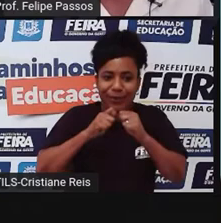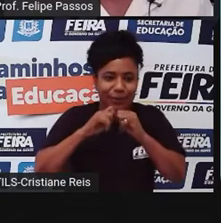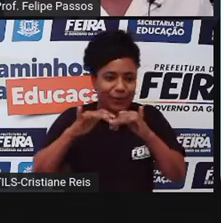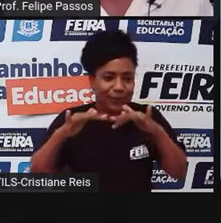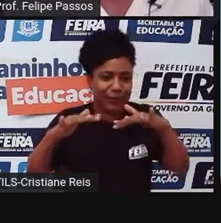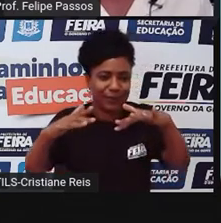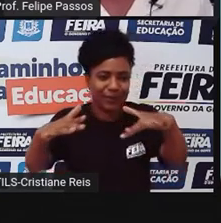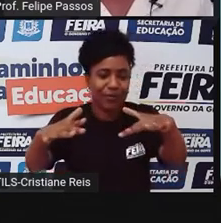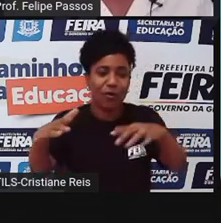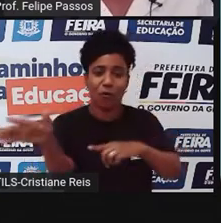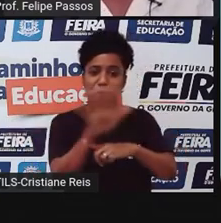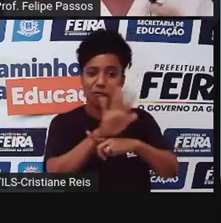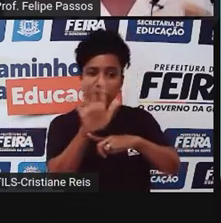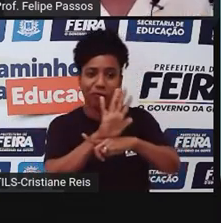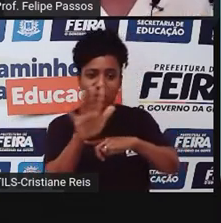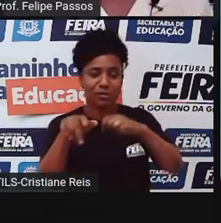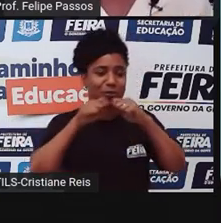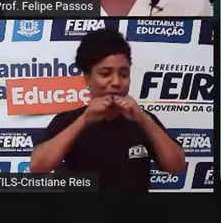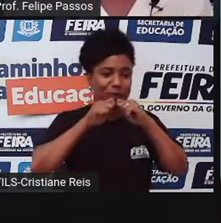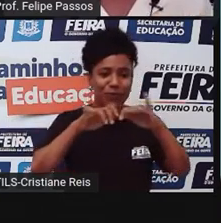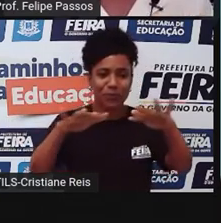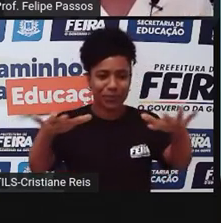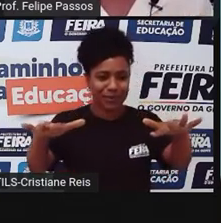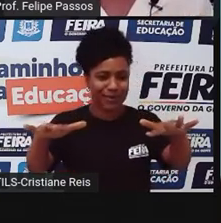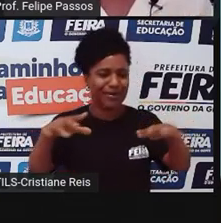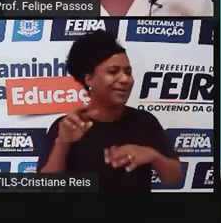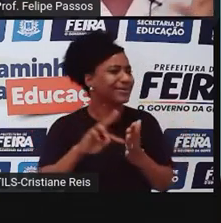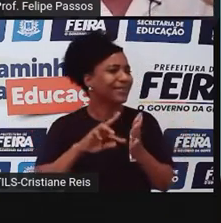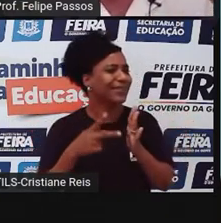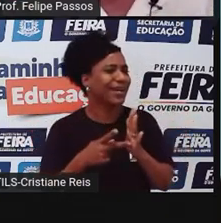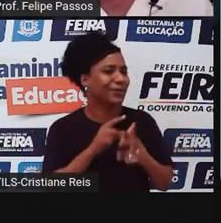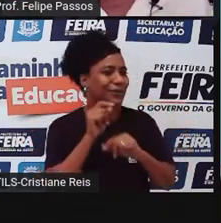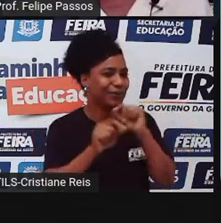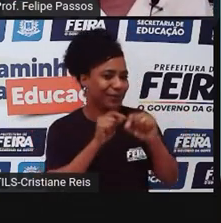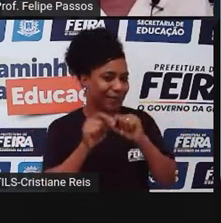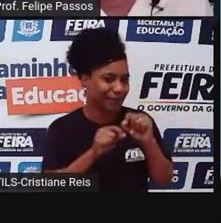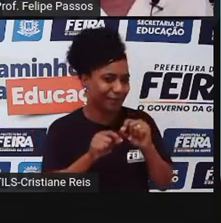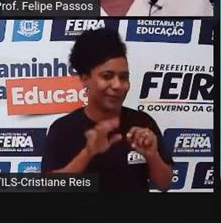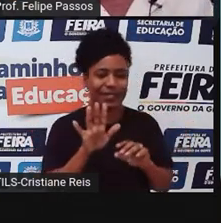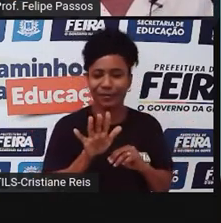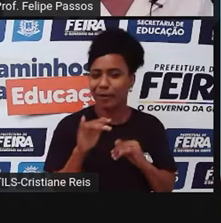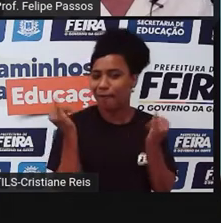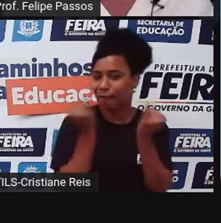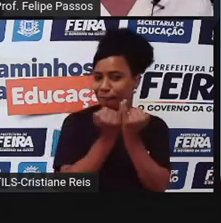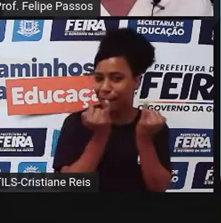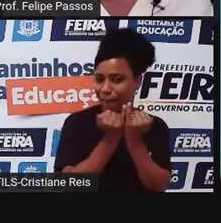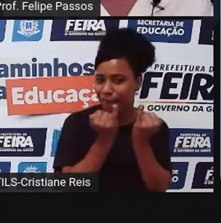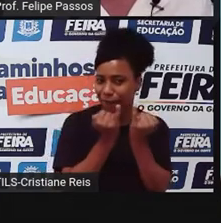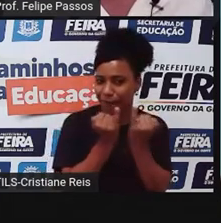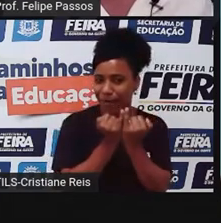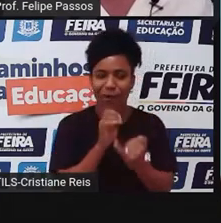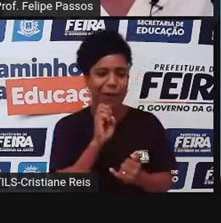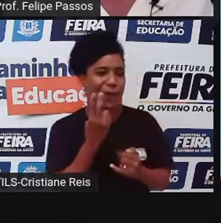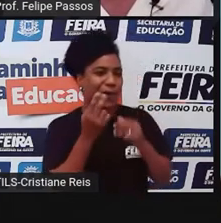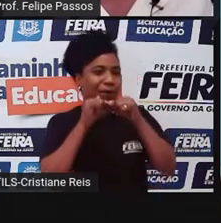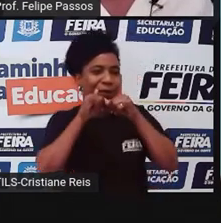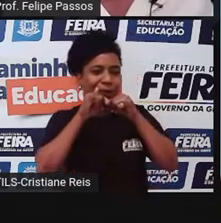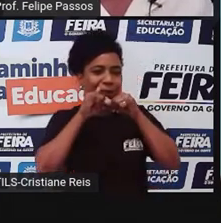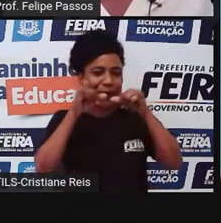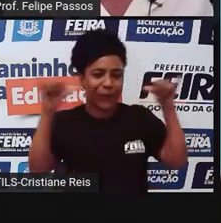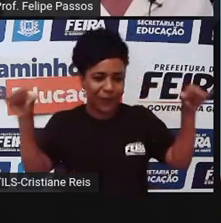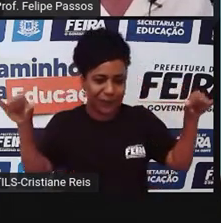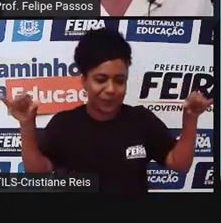Antes da internet, antes dessa popularização da internet, uma fofoca, uma notícia, um